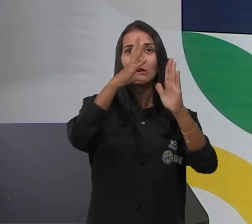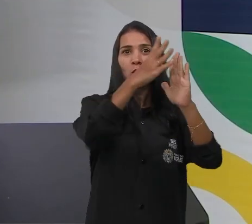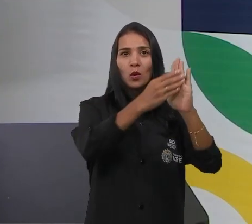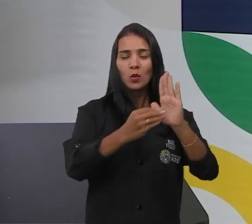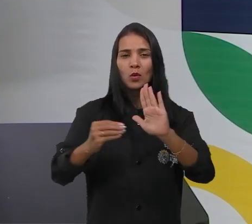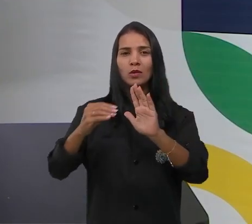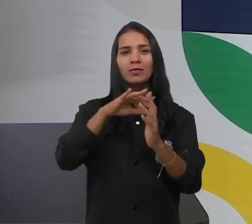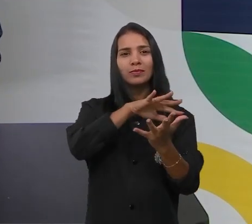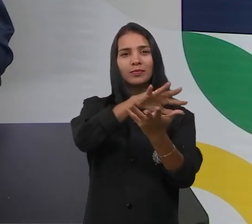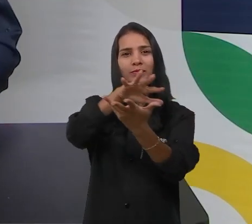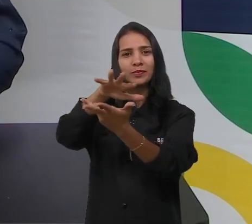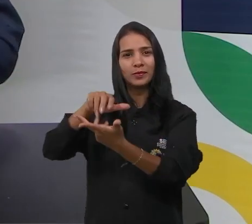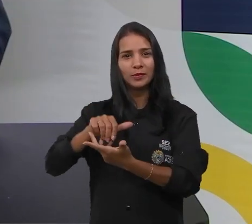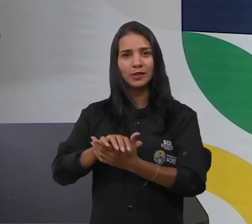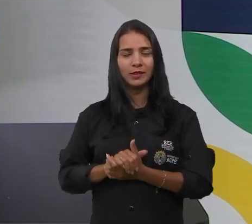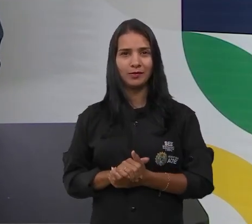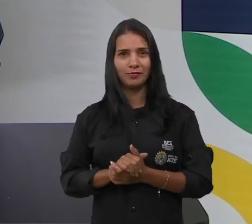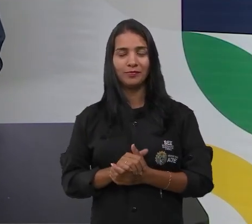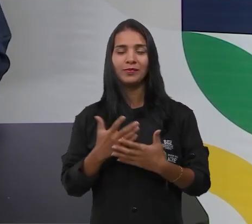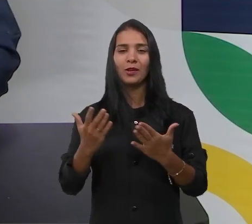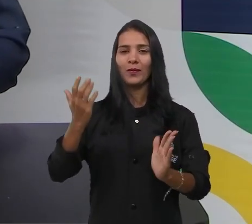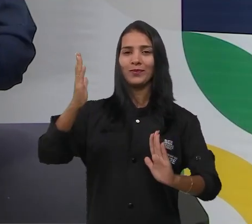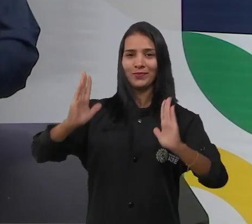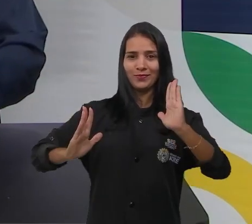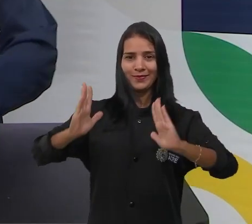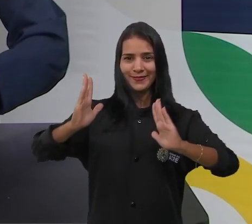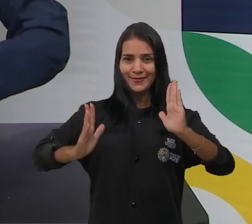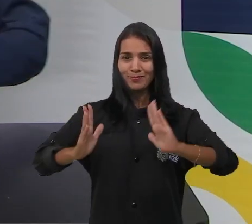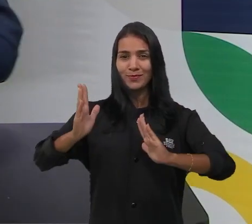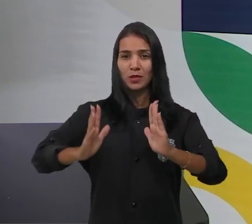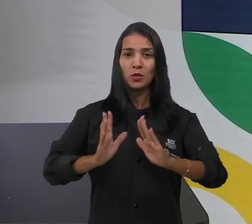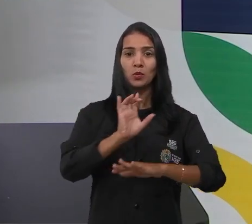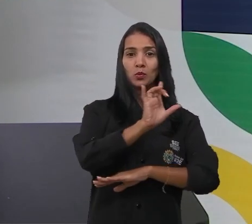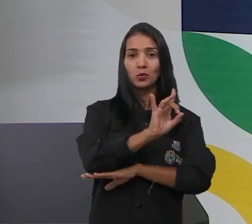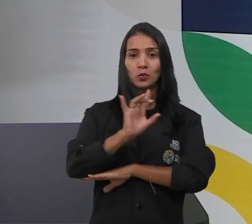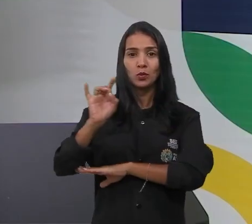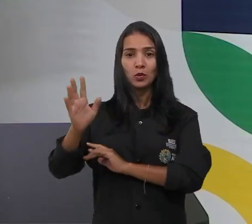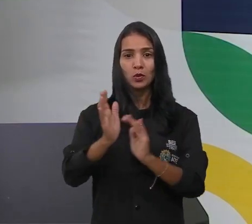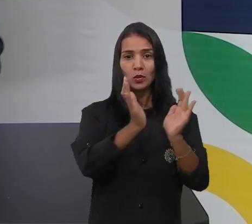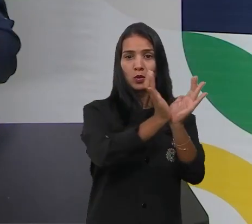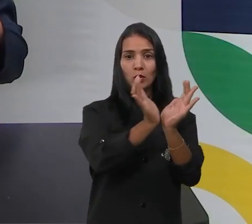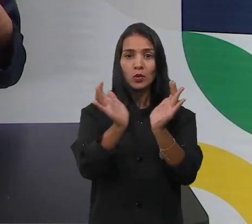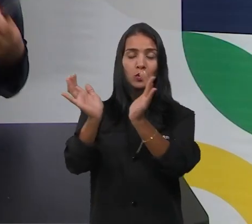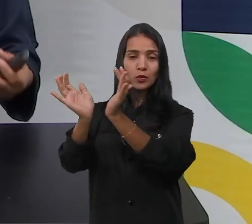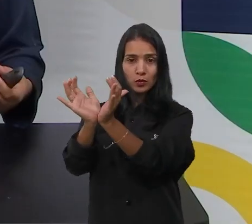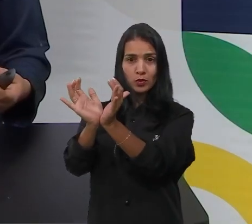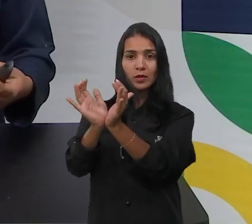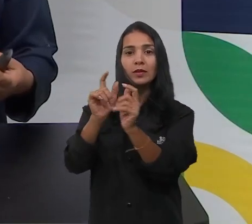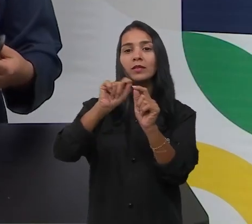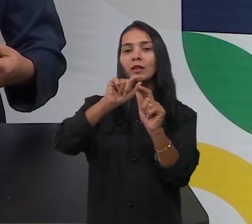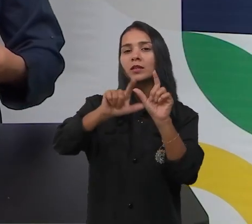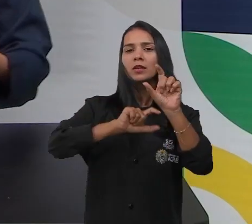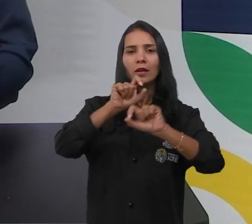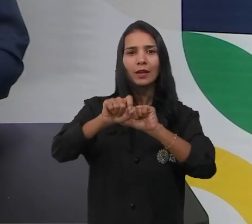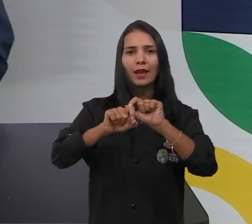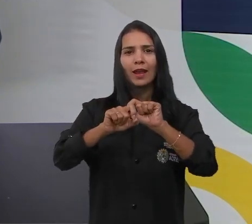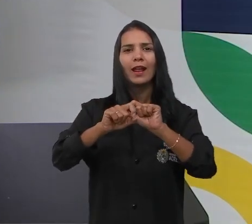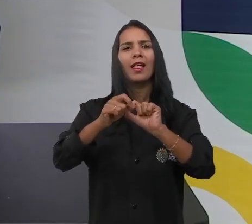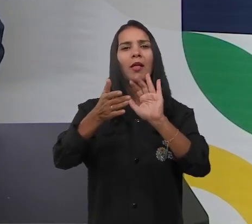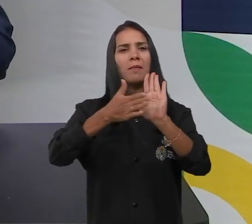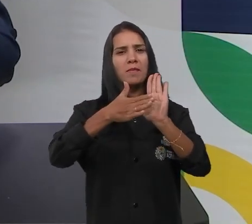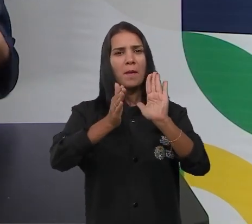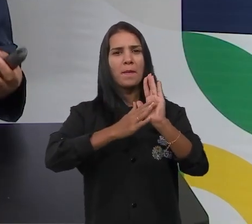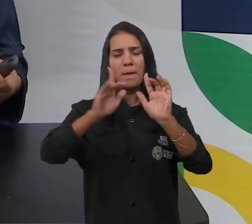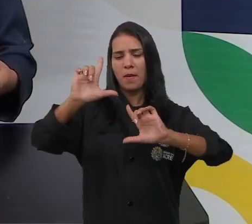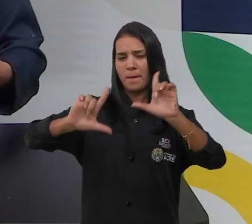durante esse período, cada um desses blocos fazia uma espécie de propaganda onde era divulgado a questão